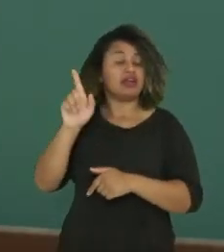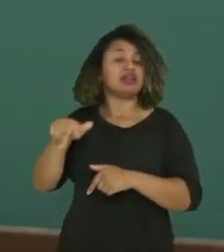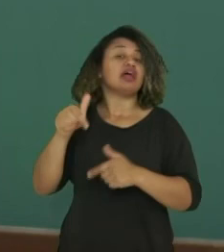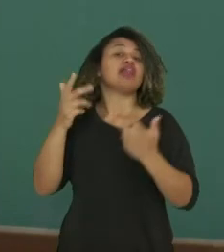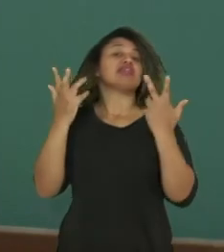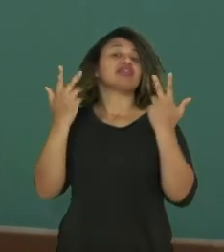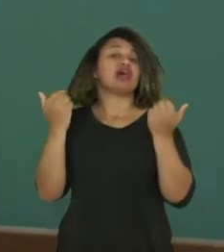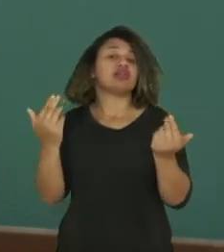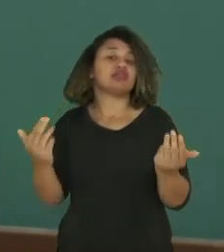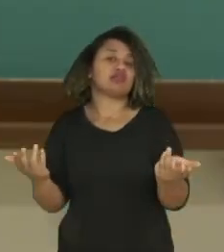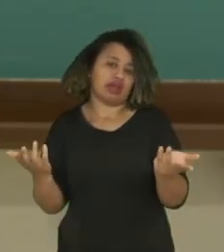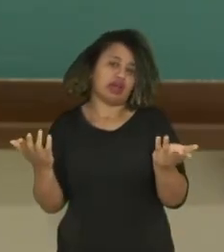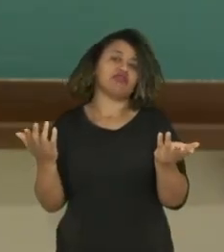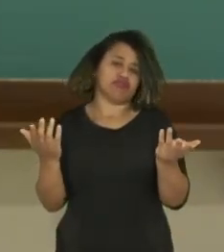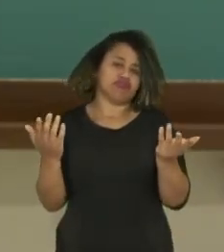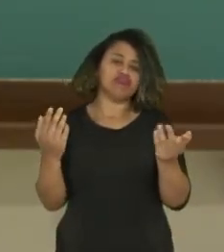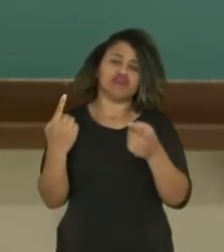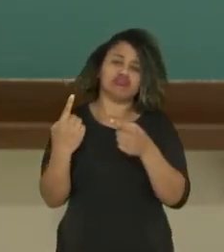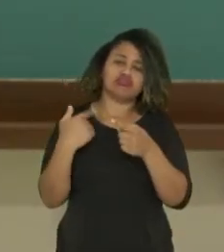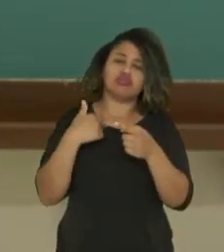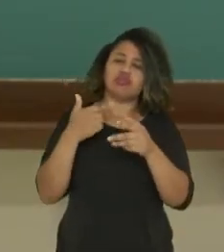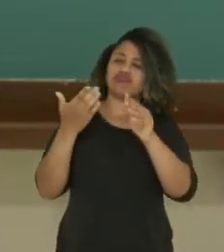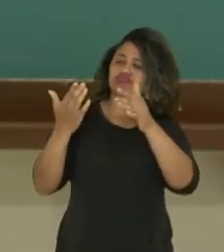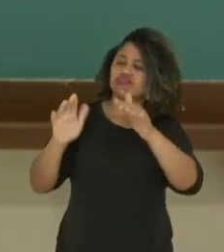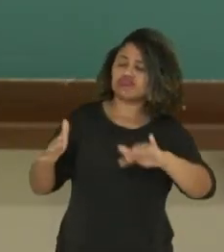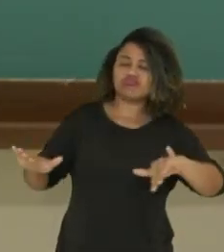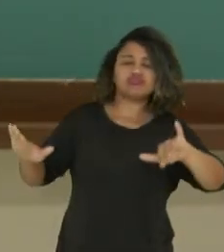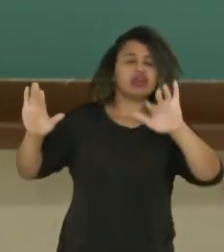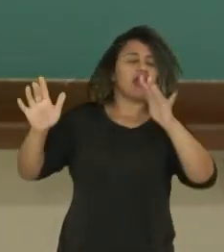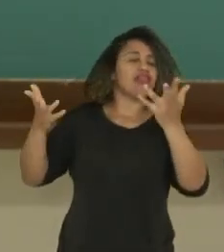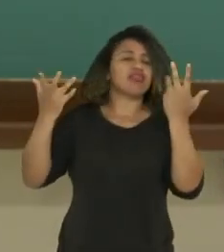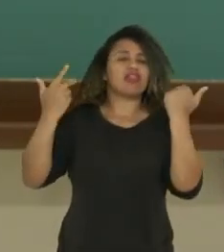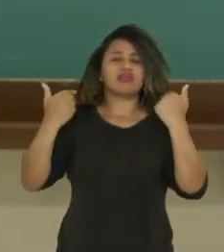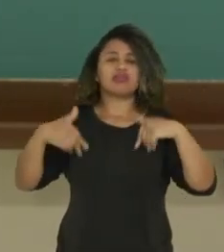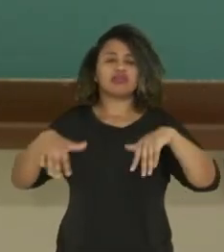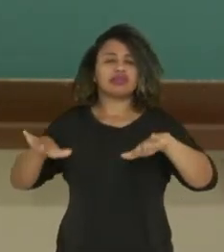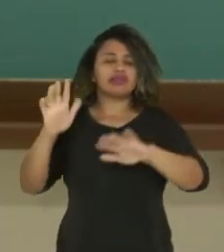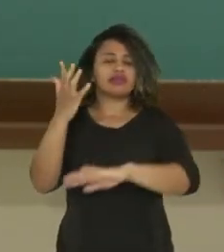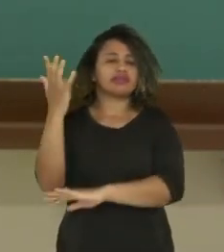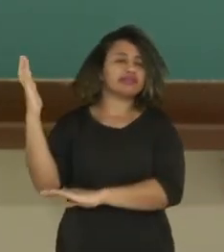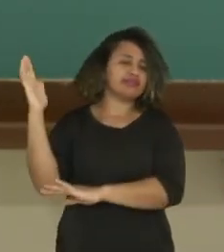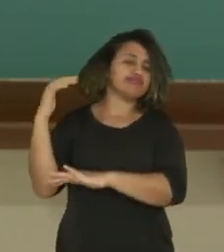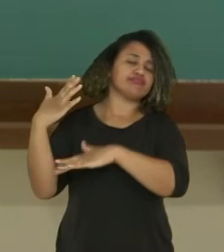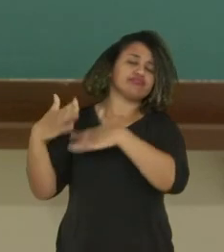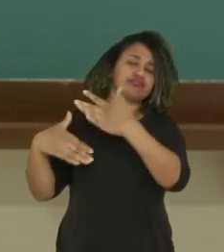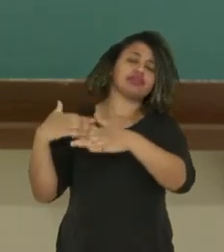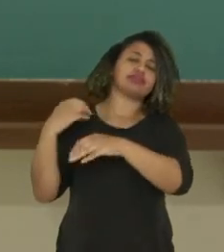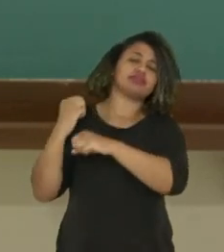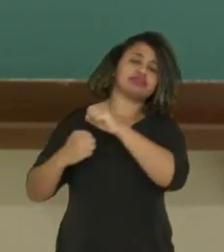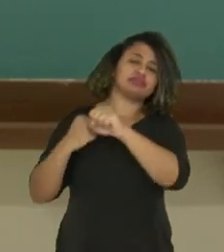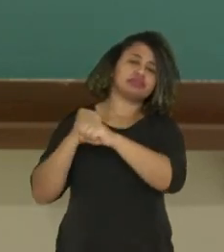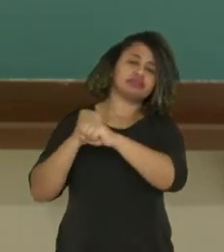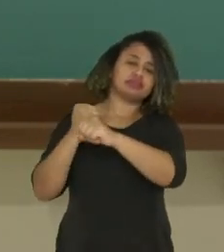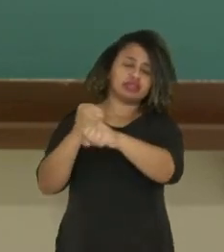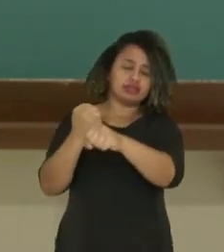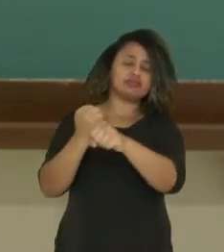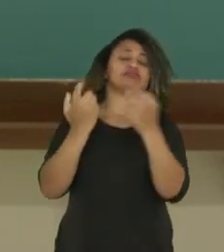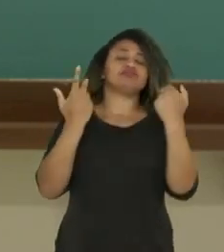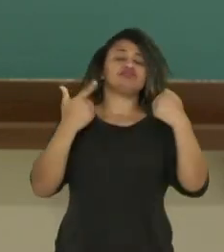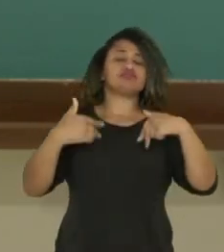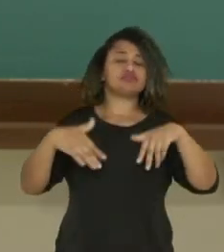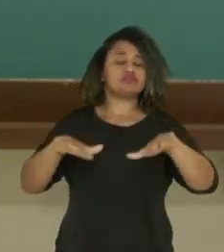patrimônio natural, que foi justamente esculpido ali, né? Conforme o tempo, né? A natureza